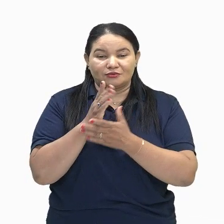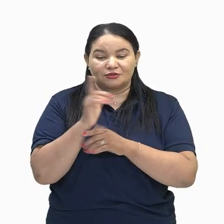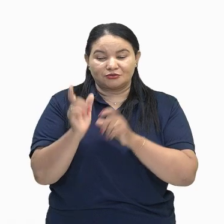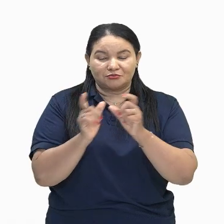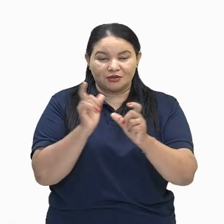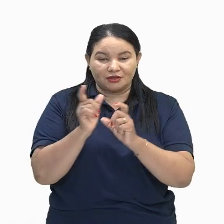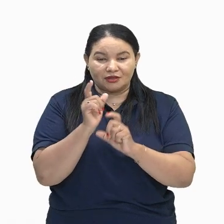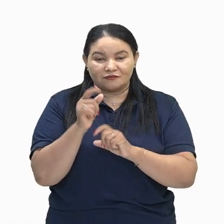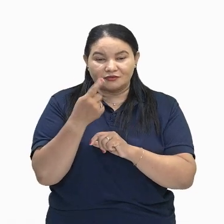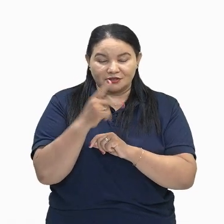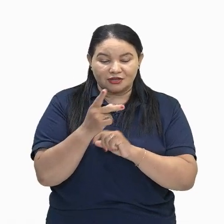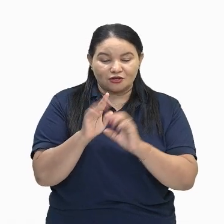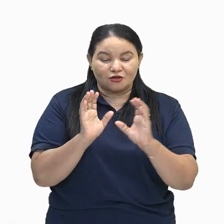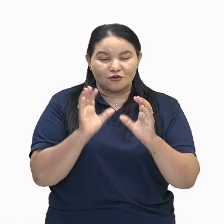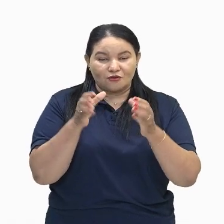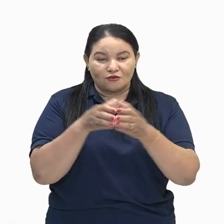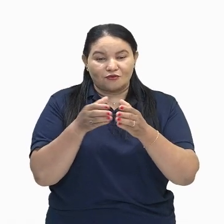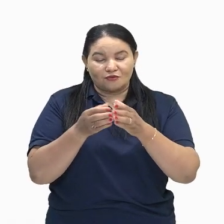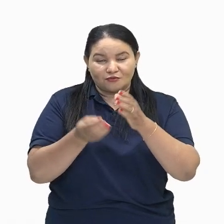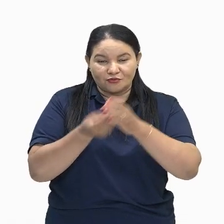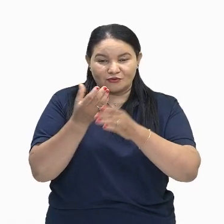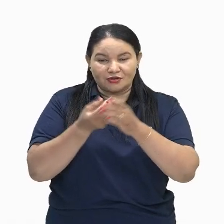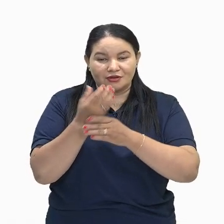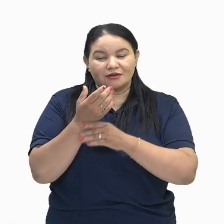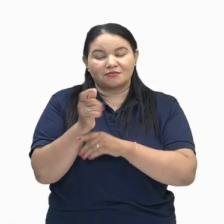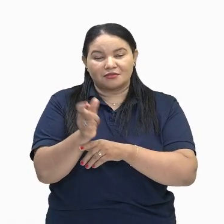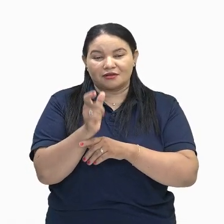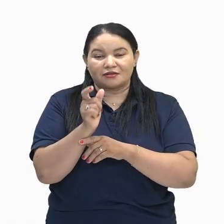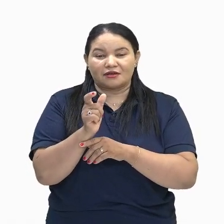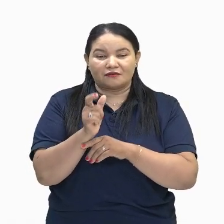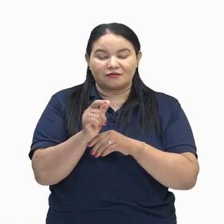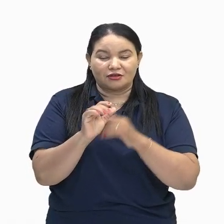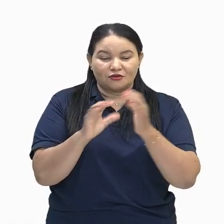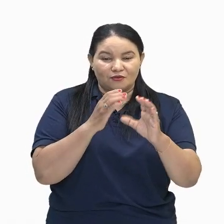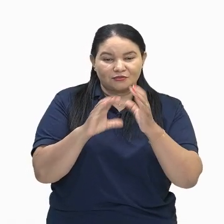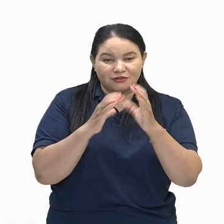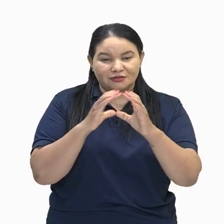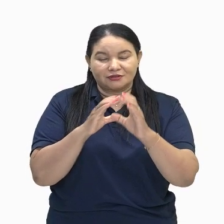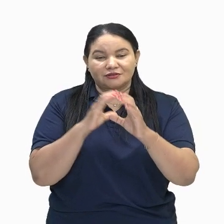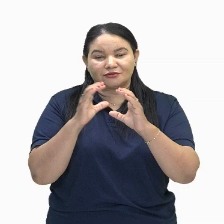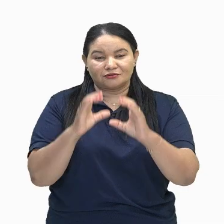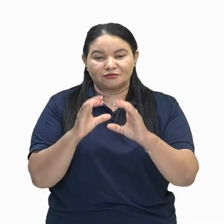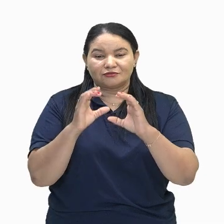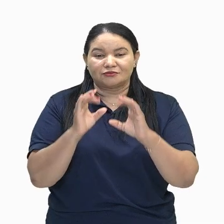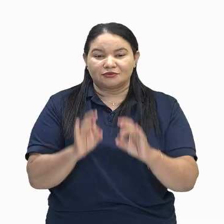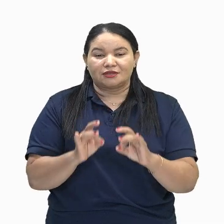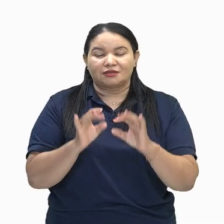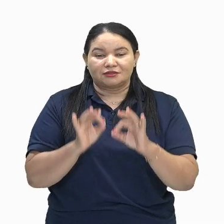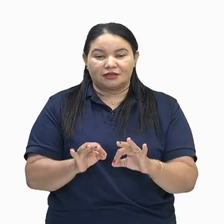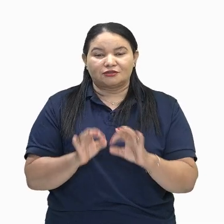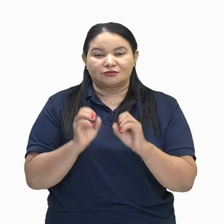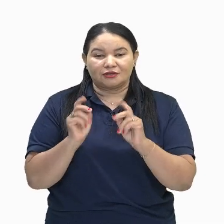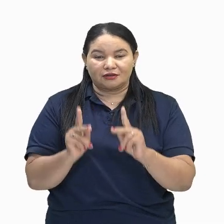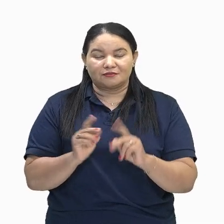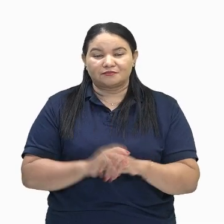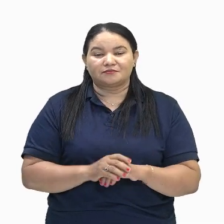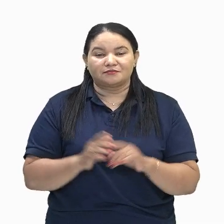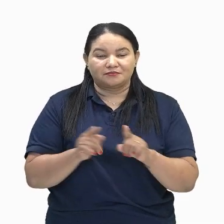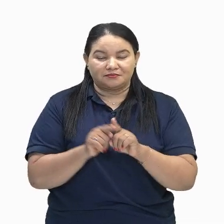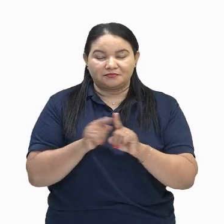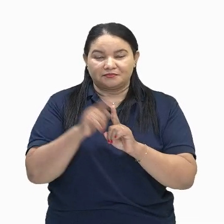criar dentro do seu grupo para ver a sua comunicação entre eles, certo? Então, essa é a